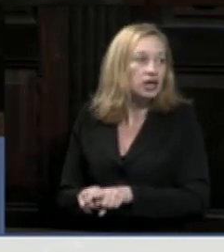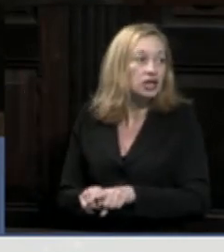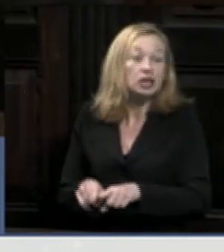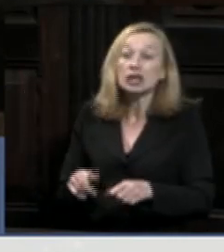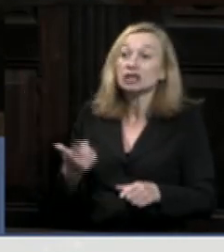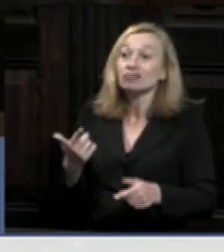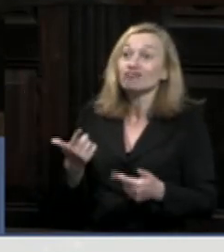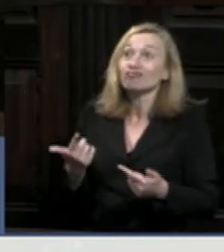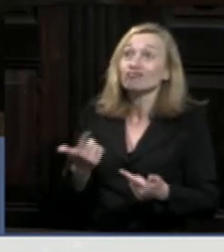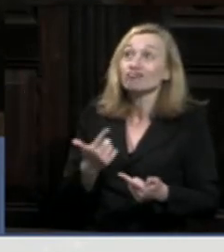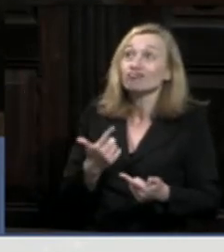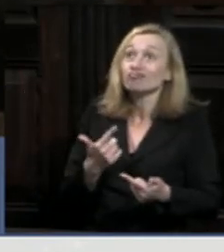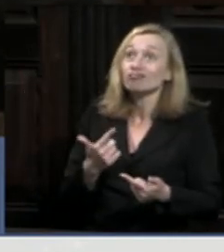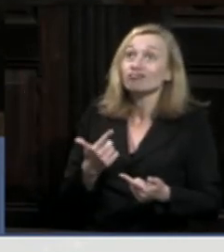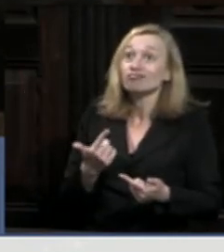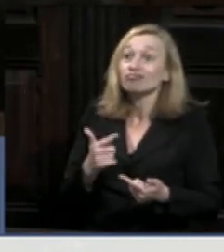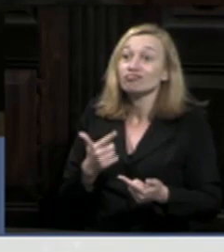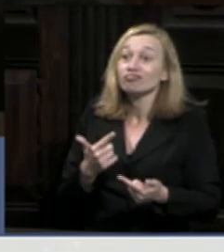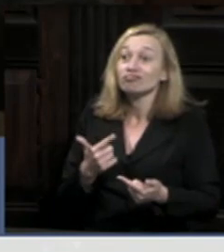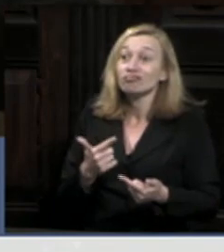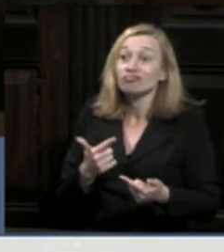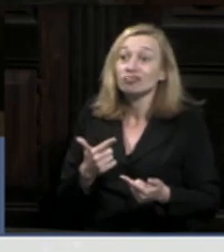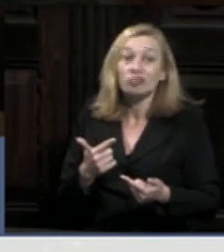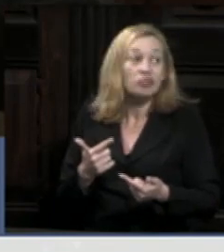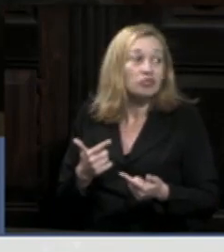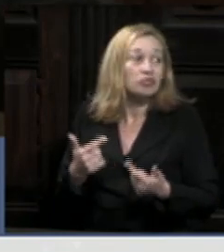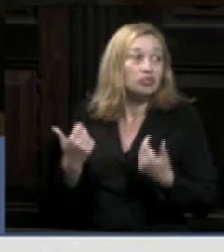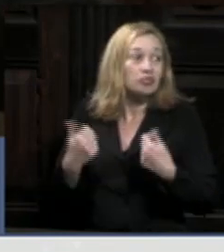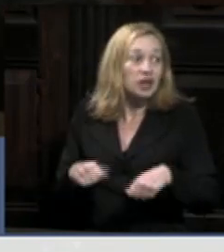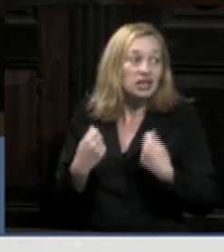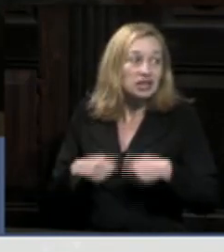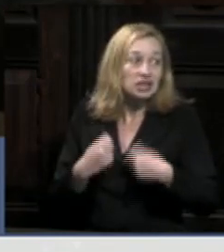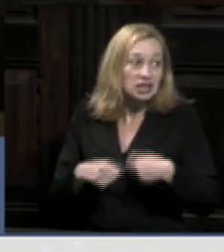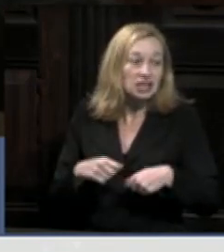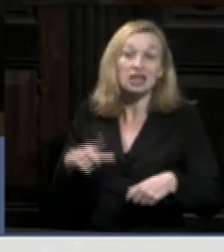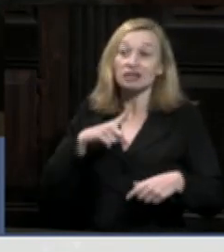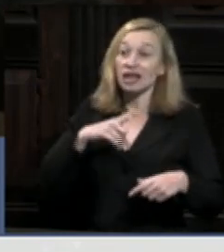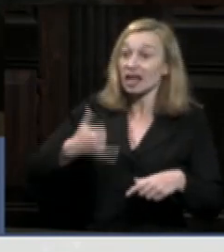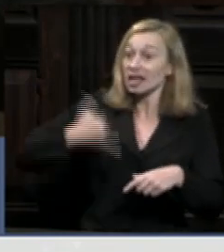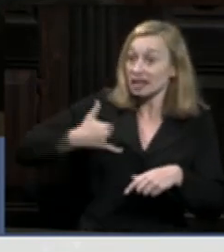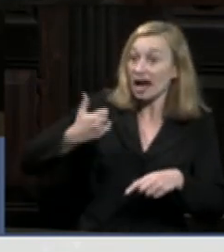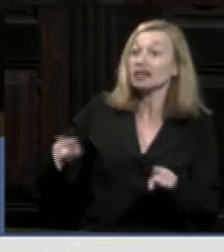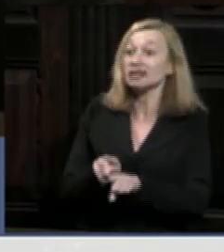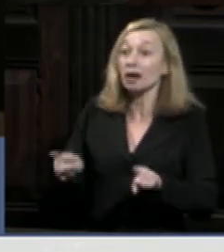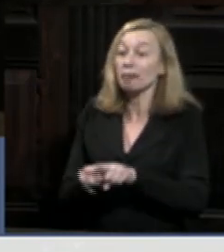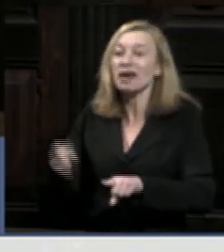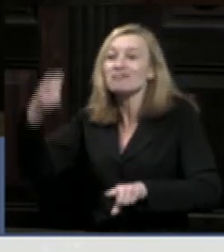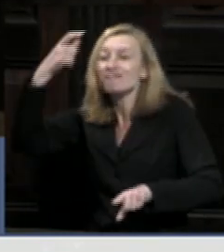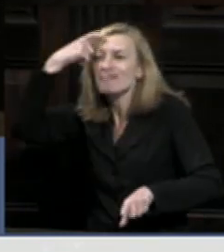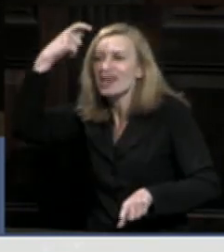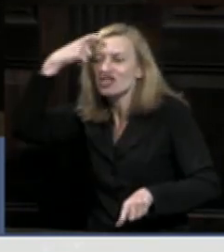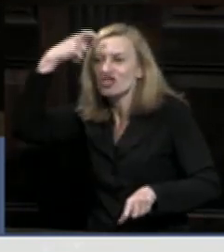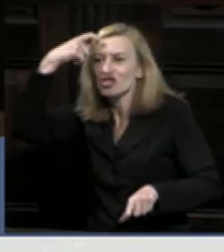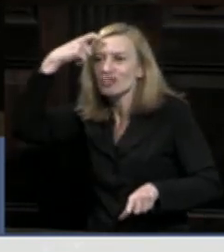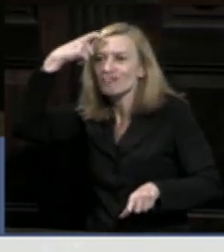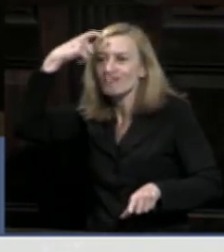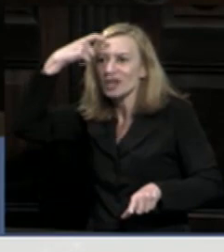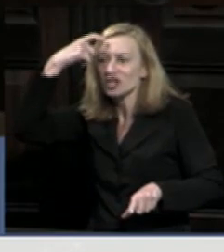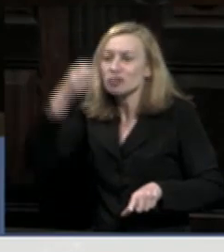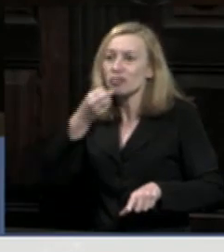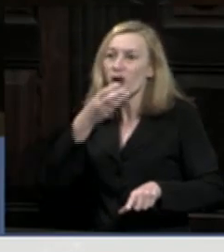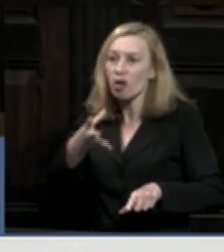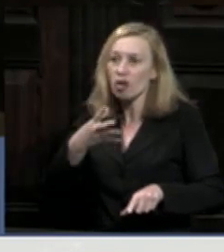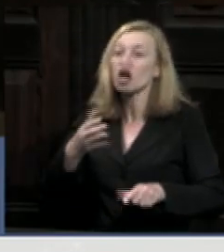só ser jovem na idade é preciso ter juventude também do coração e da cabeça porque eu conheço sabe o velho